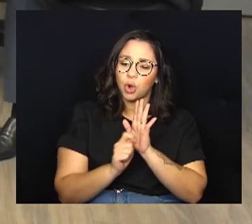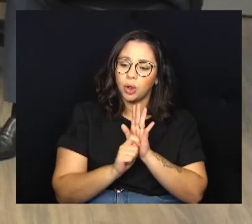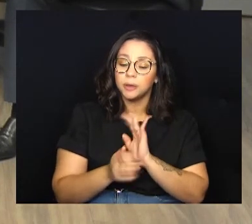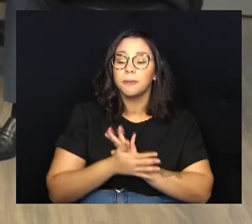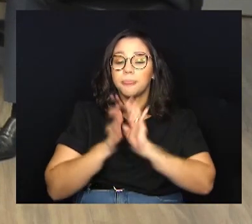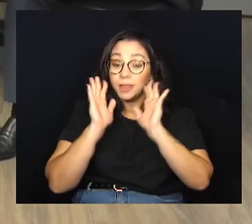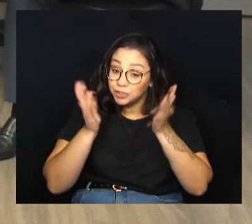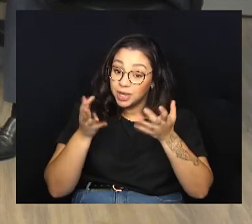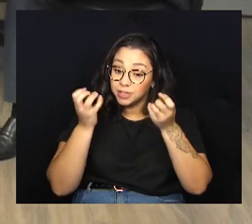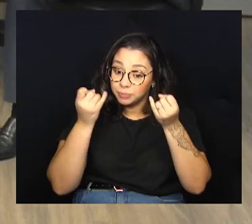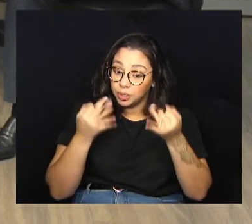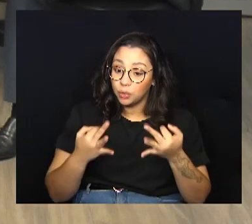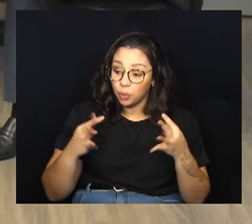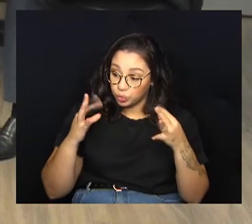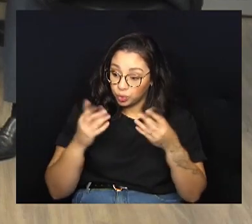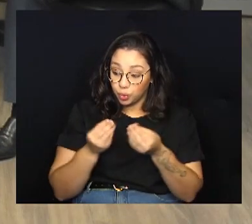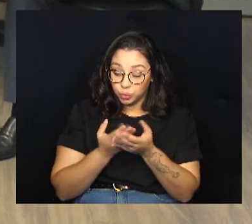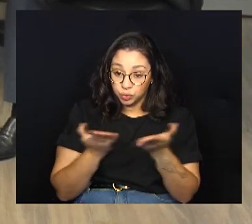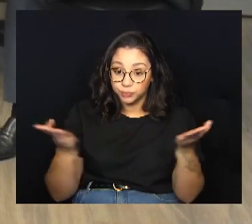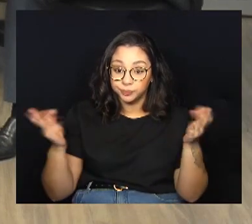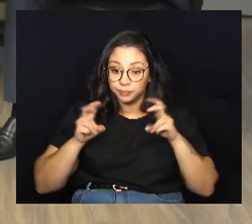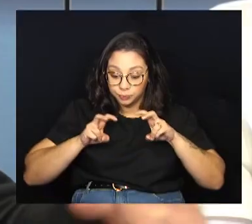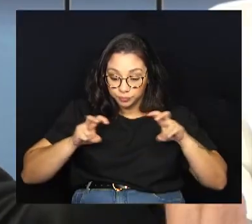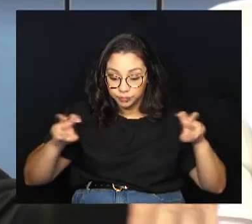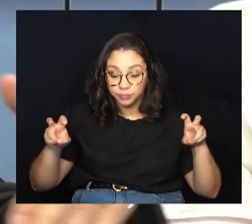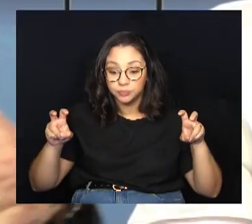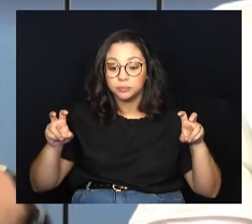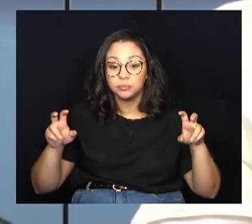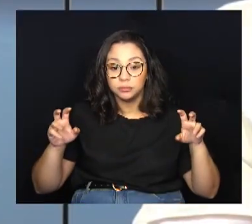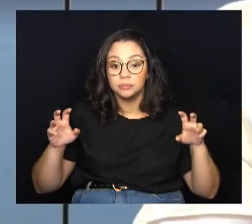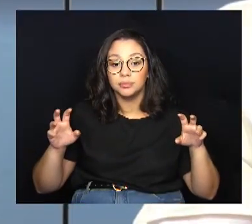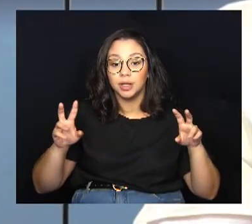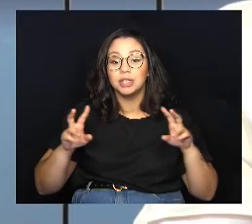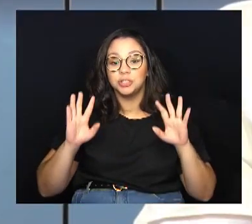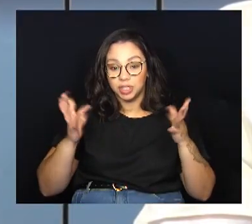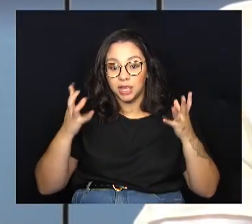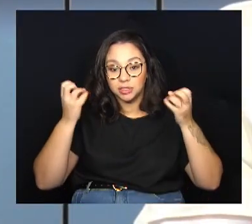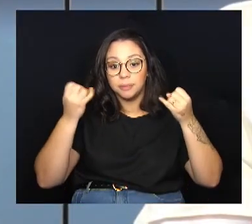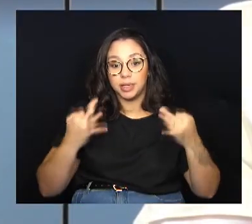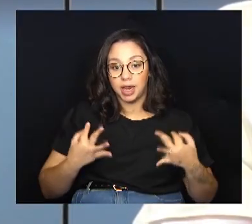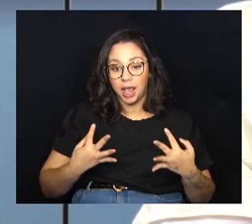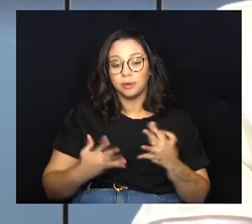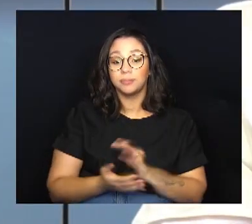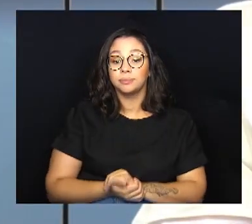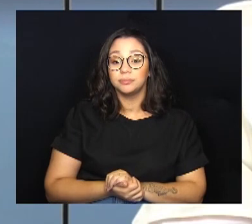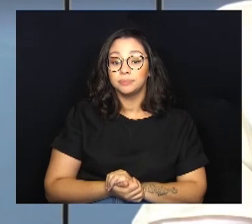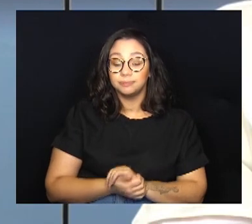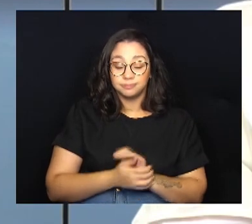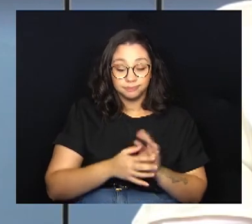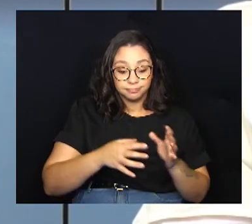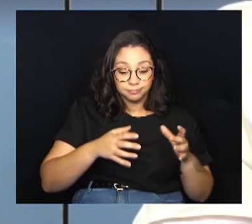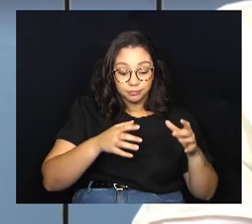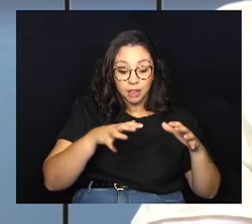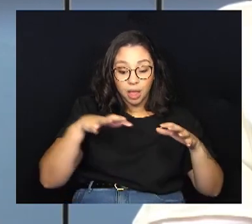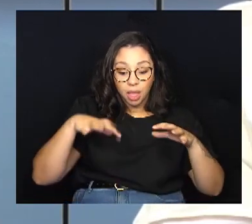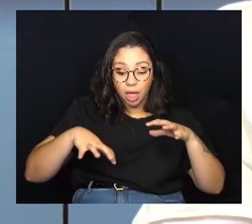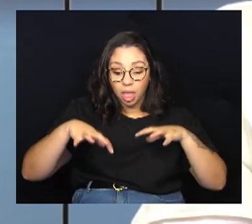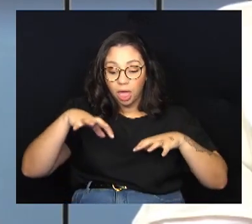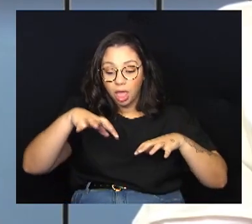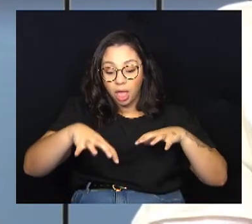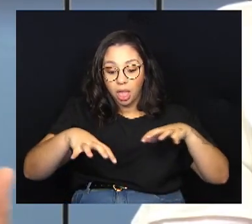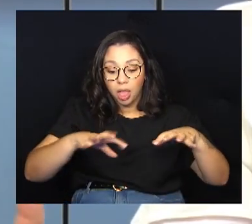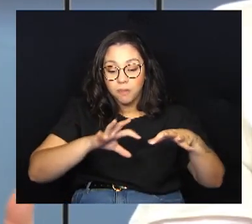19978293776, que é o nosso WhatsApp, vou pedir para colocar aí o número para você que quer mandar aí sua pergunta para os nossos debatedores. Gostaria de